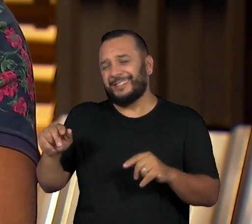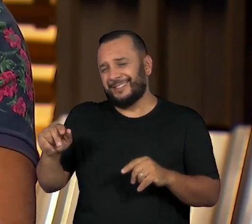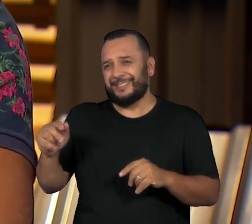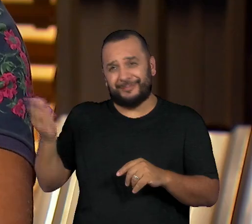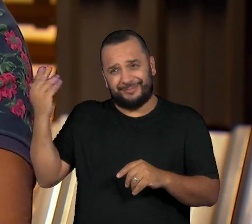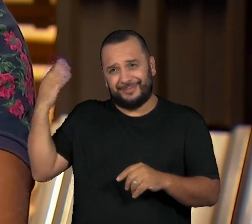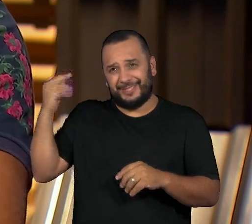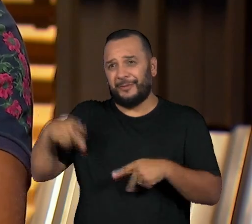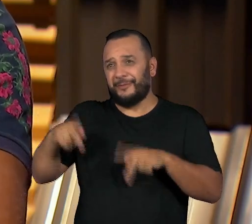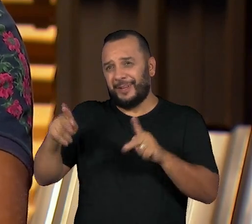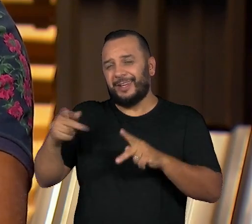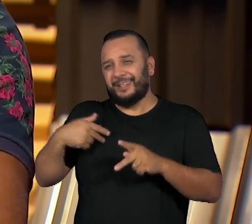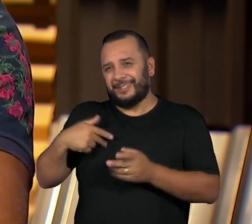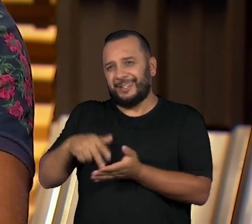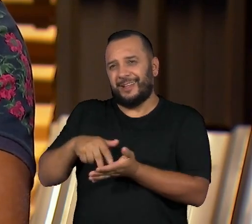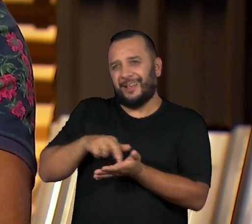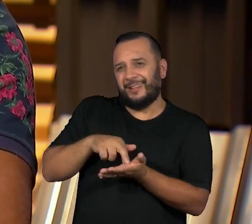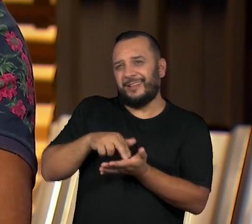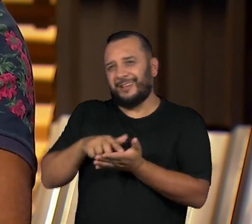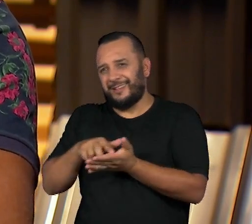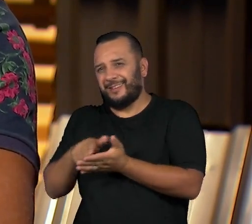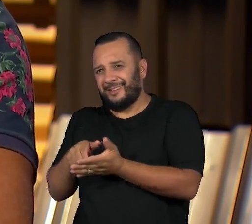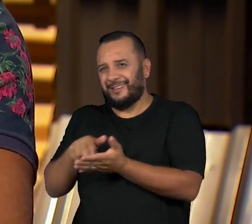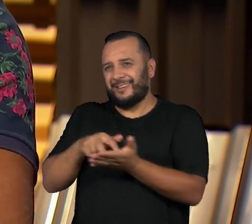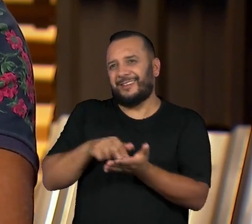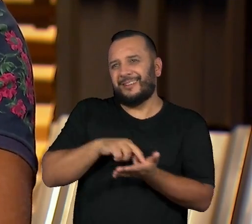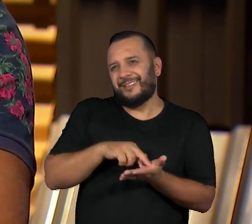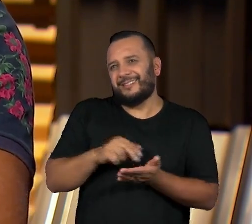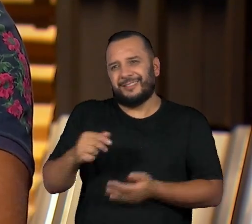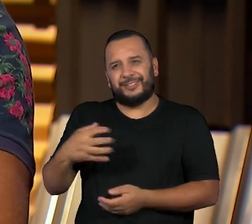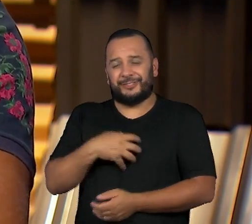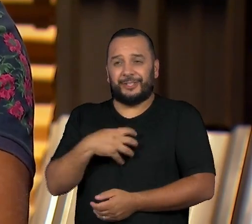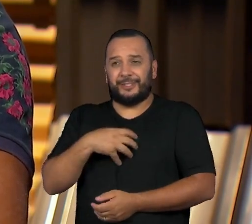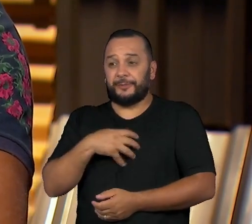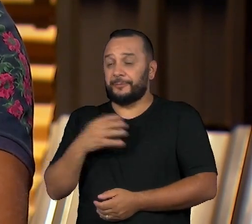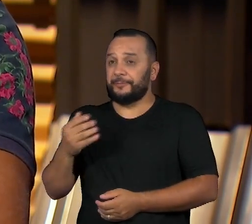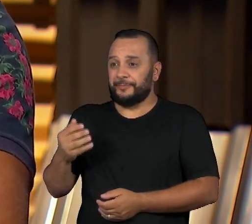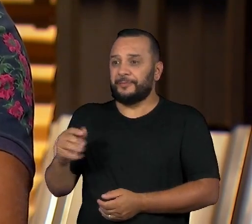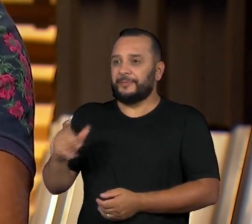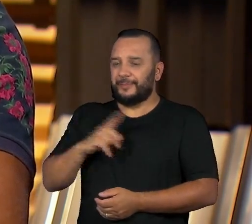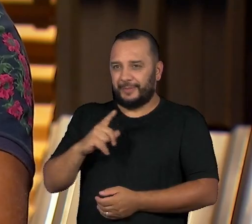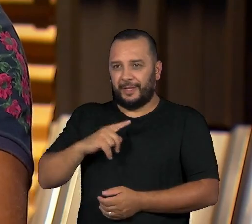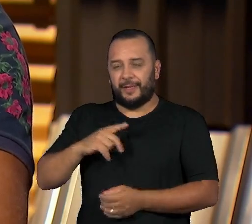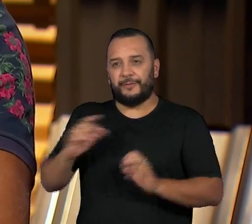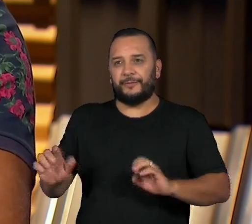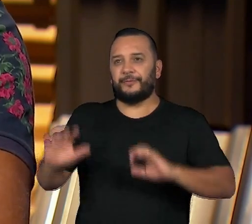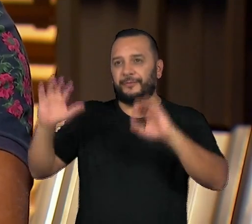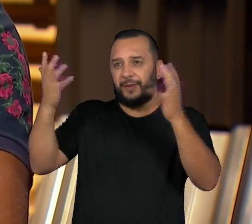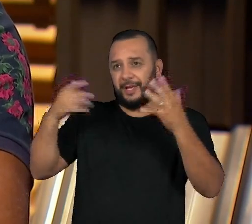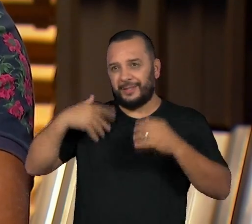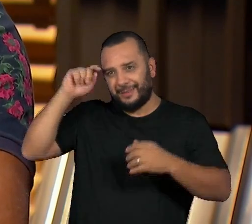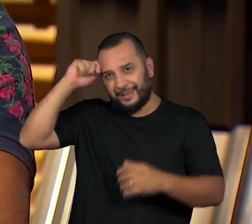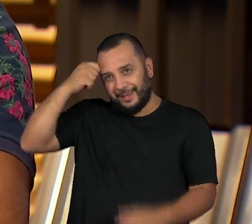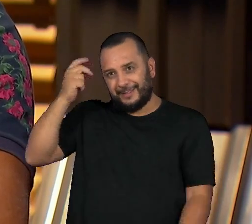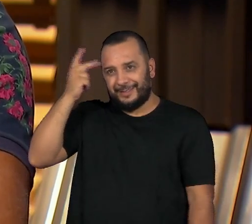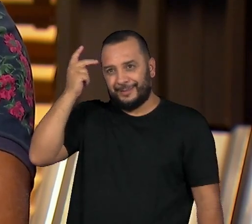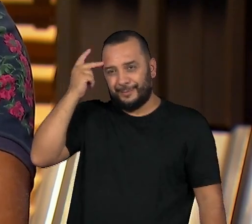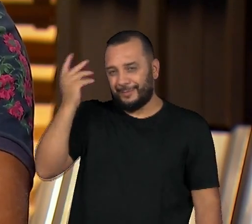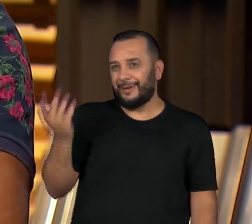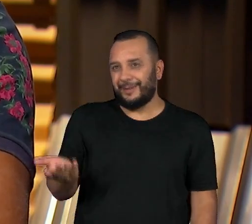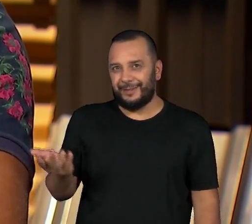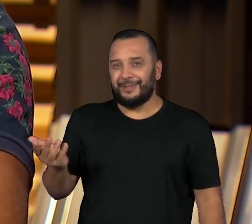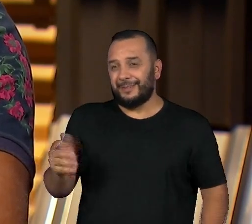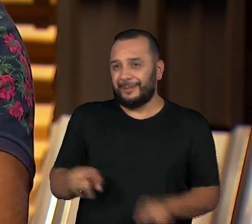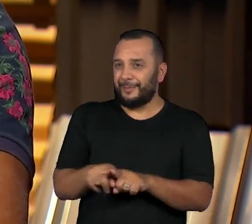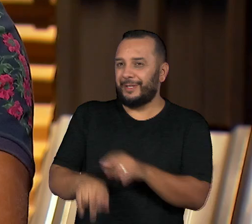de dança, né? Que que a gente tem nos bailes blacks hoje de São Paulo, de Rio de Janeiro, né? Sim, sim.